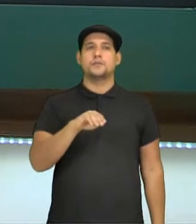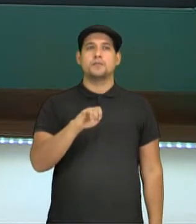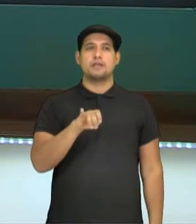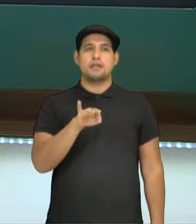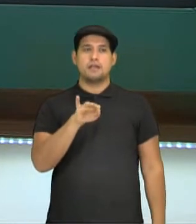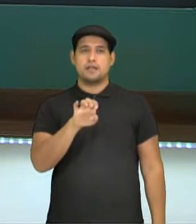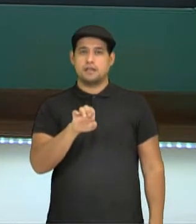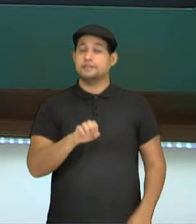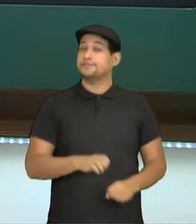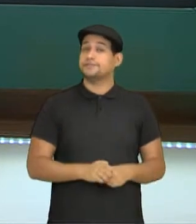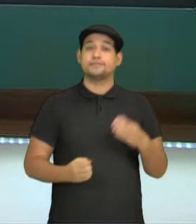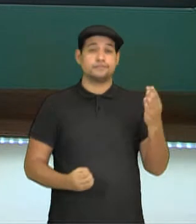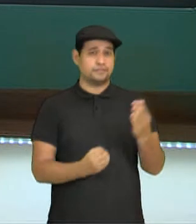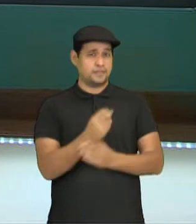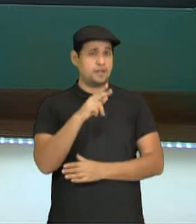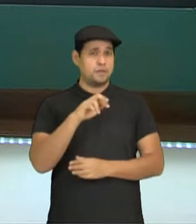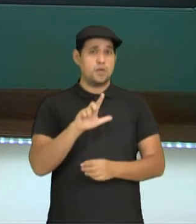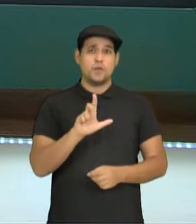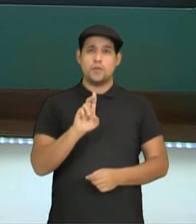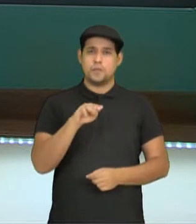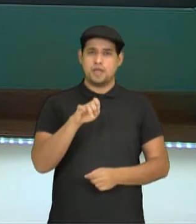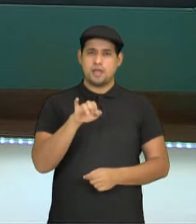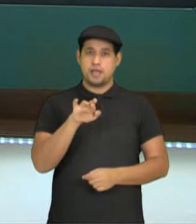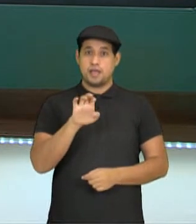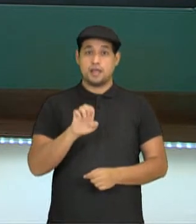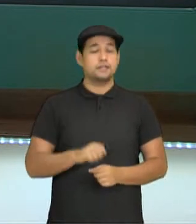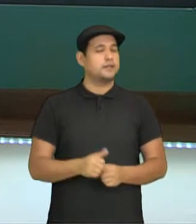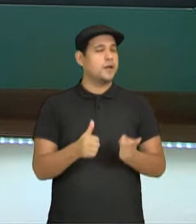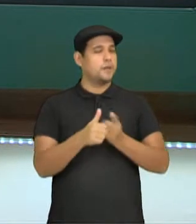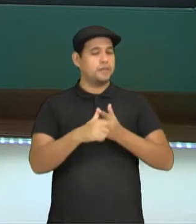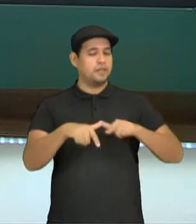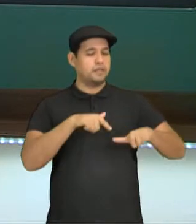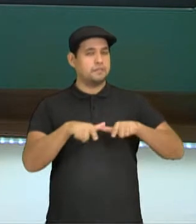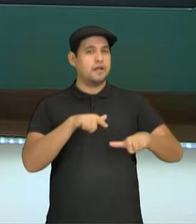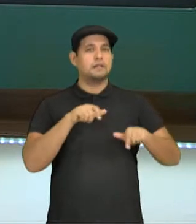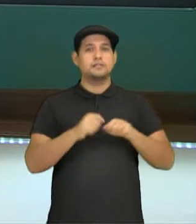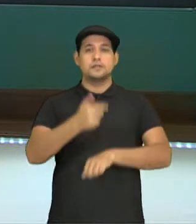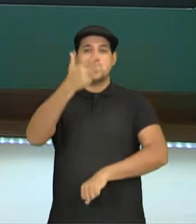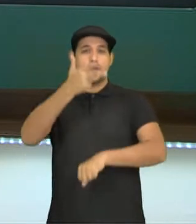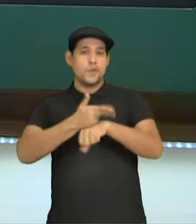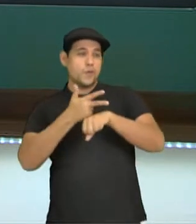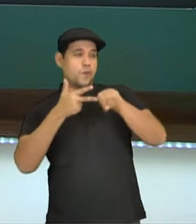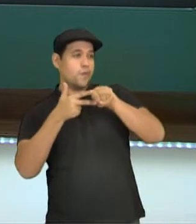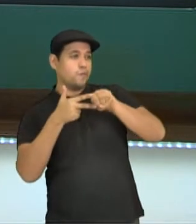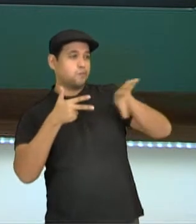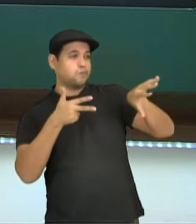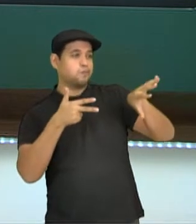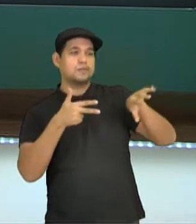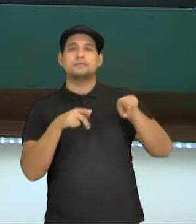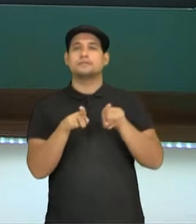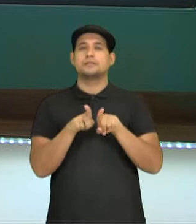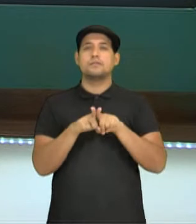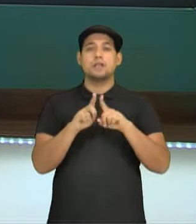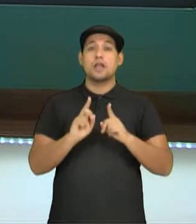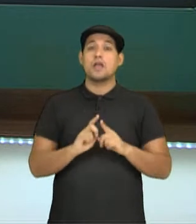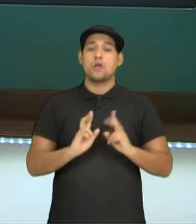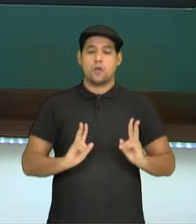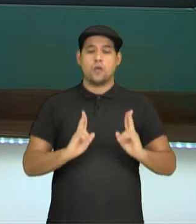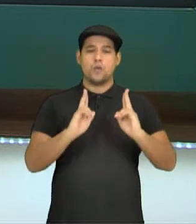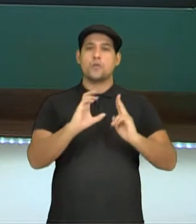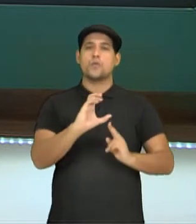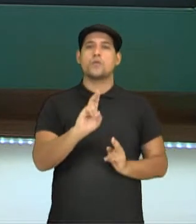né, Lumière, e é considerada a primeira obra a ser projetada. É um